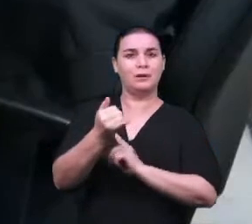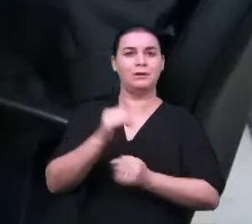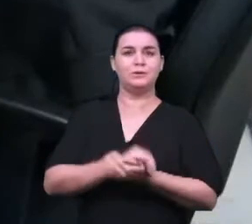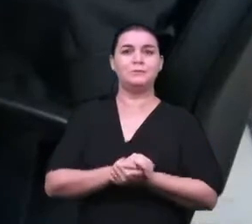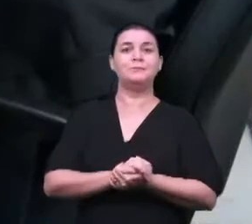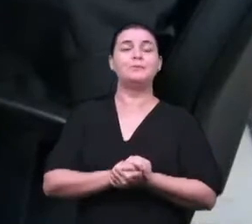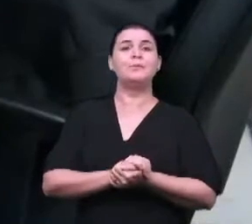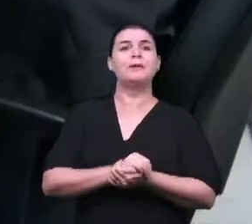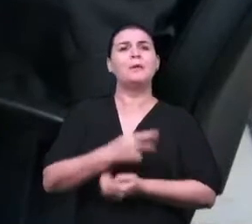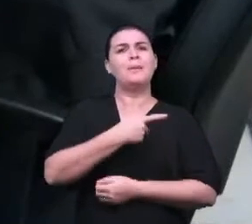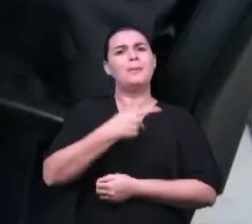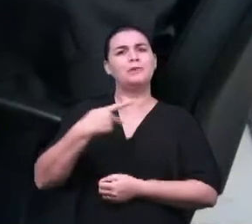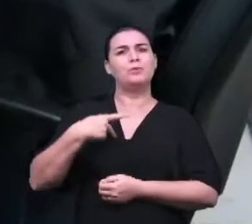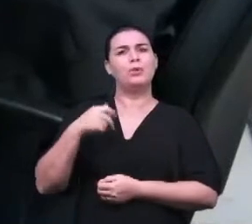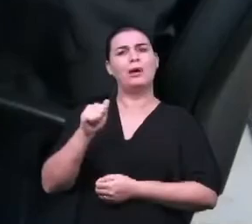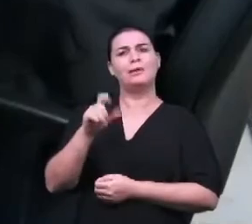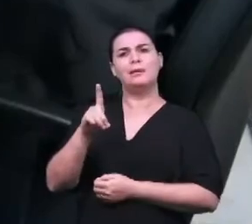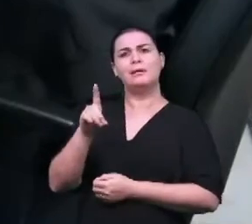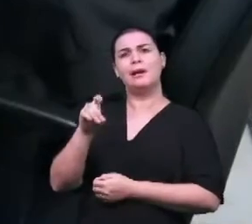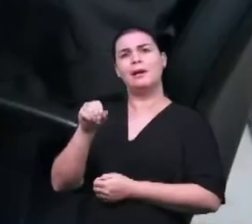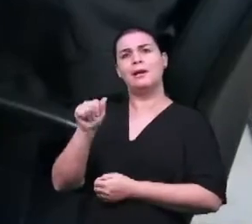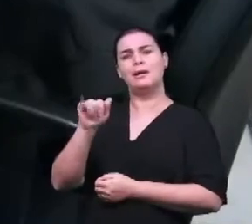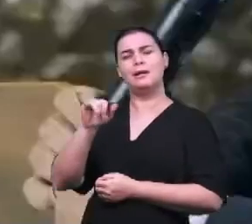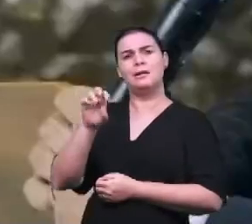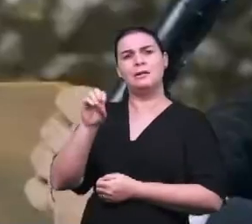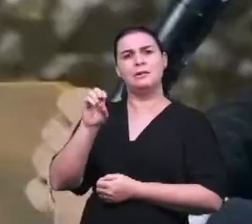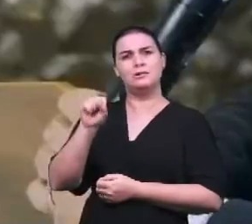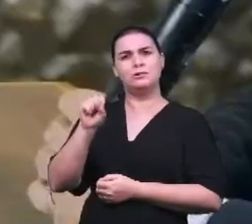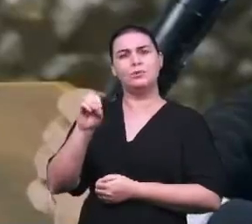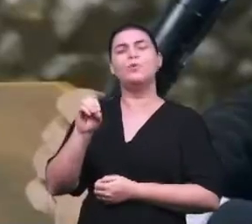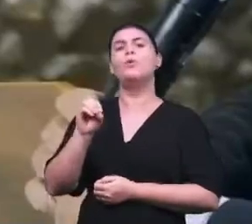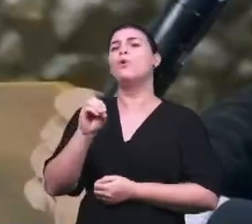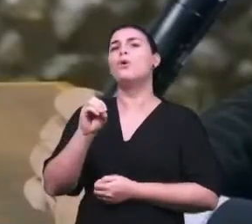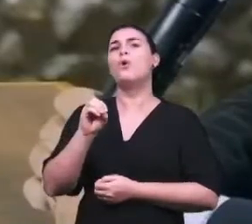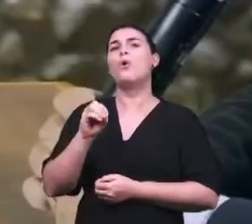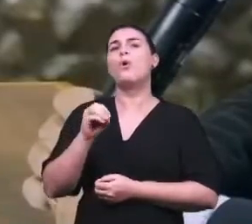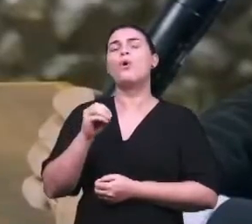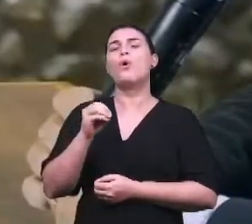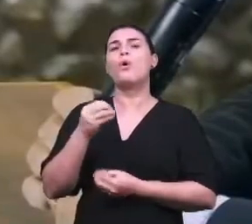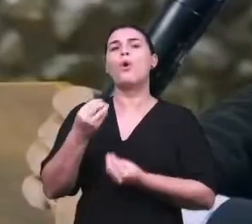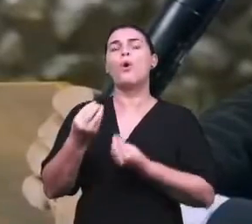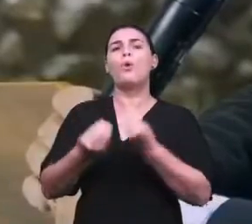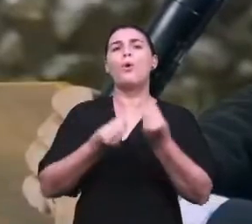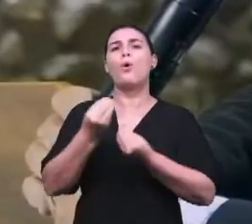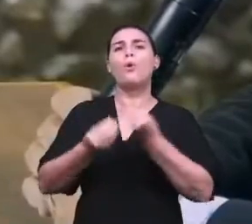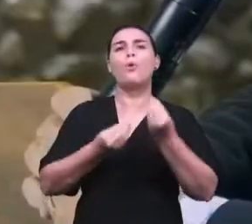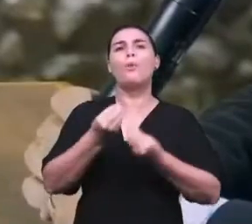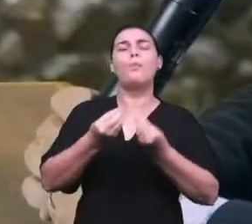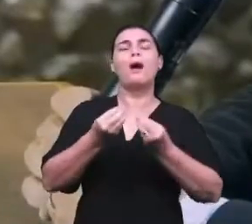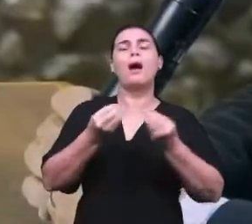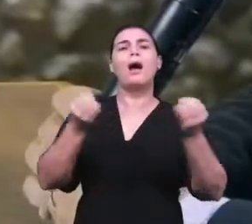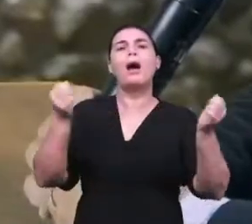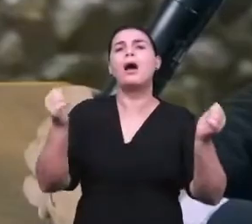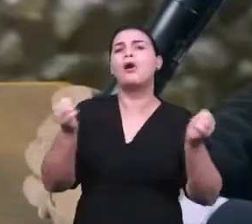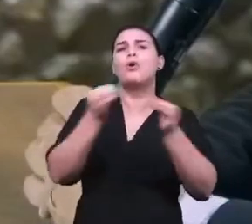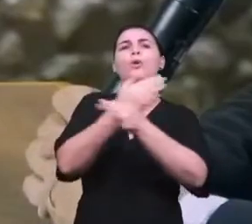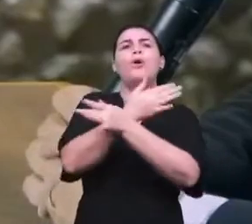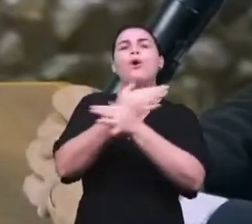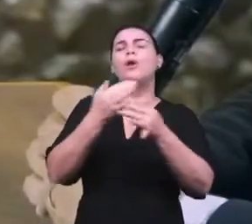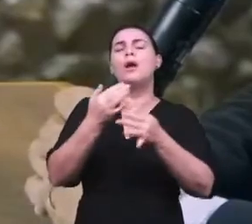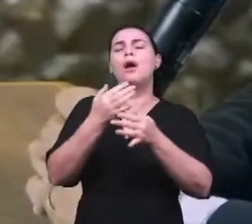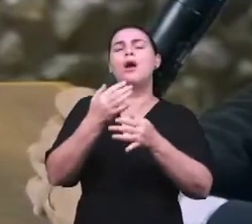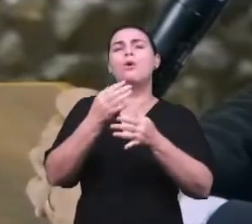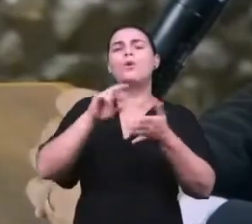Adaíso, e onde é que nós encontramos esse aspecto? Onde é que estava a glória e qual o sentido profético, né,